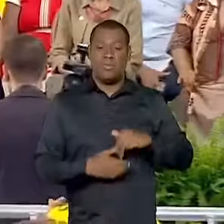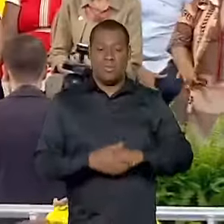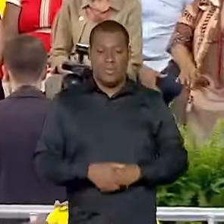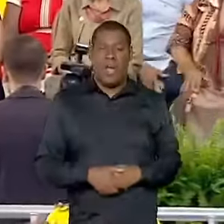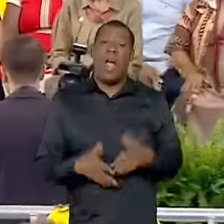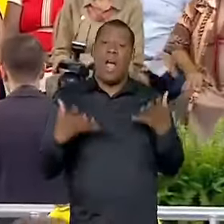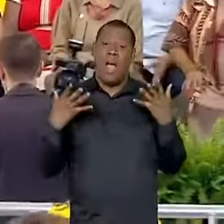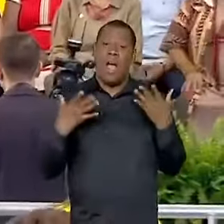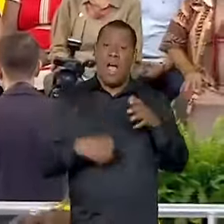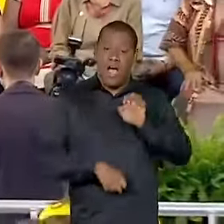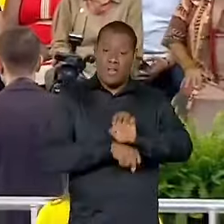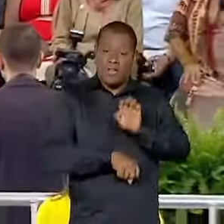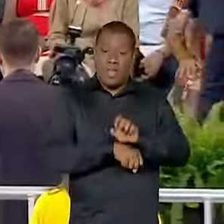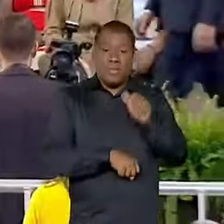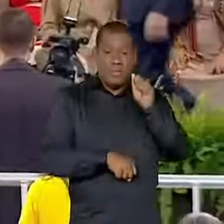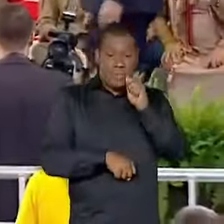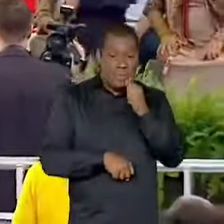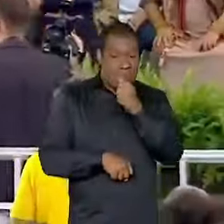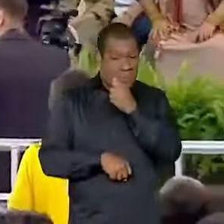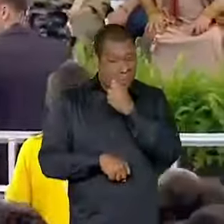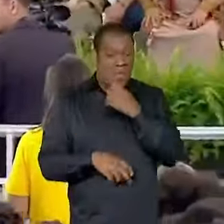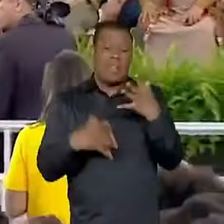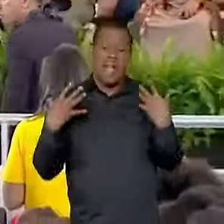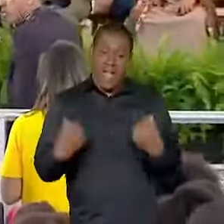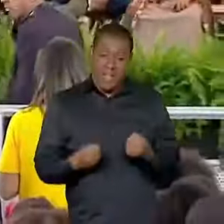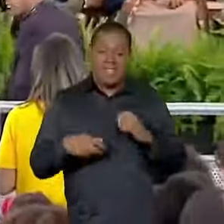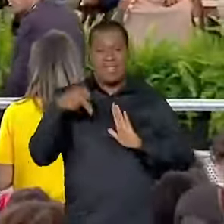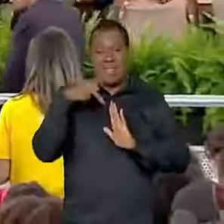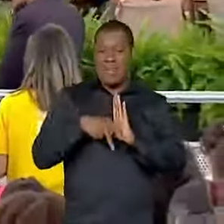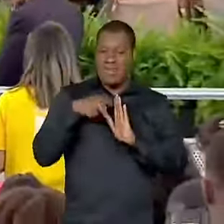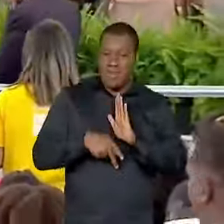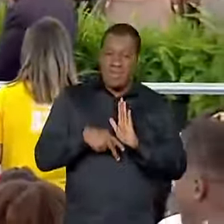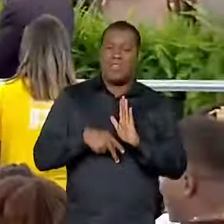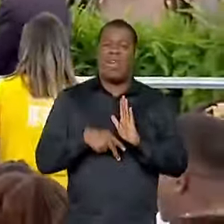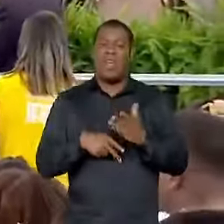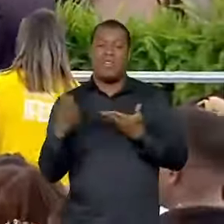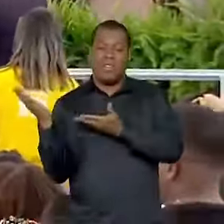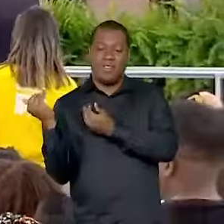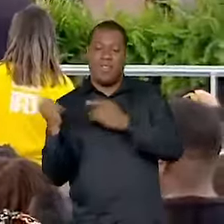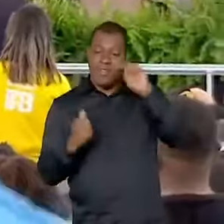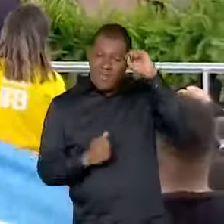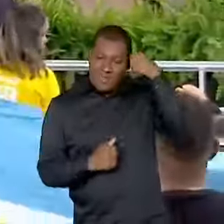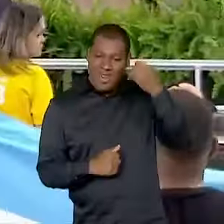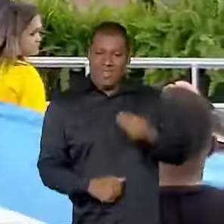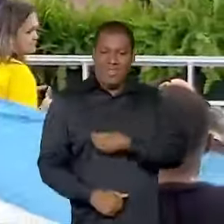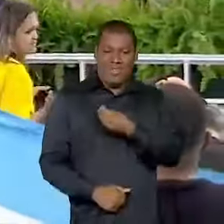adesão do estado do Amapá ao plano Juventude Negra Viva.